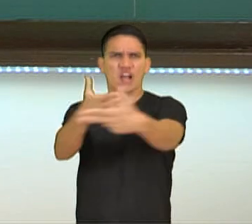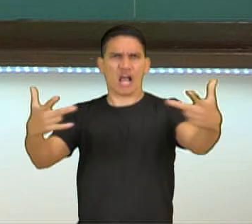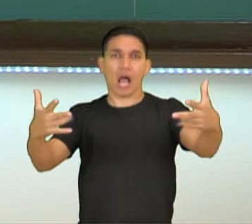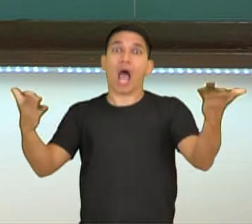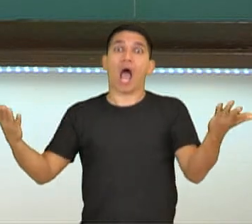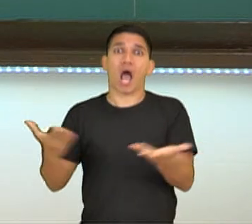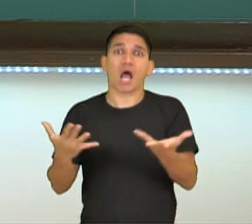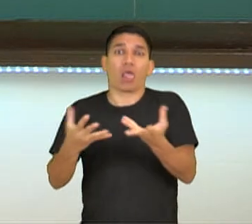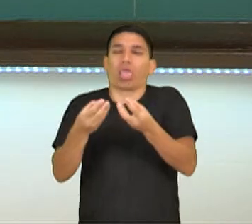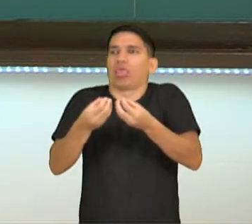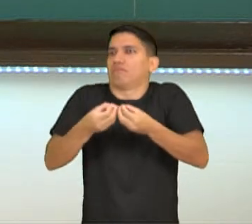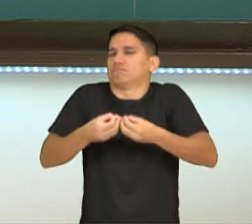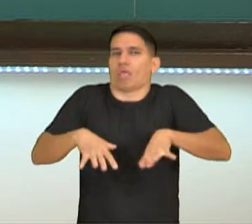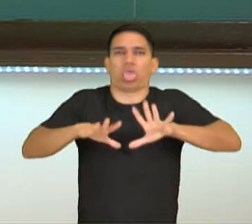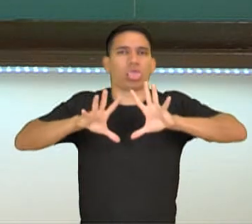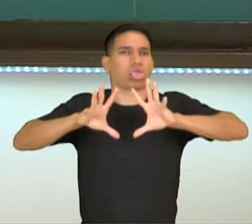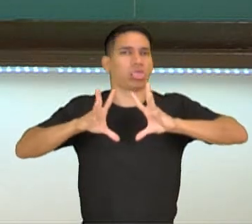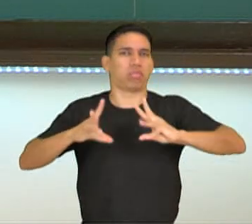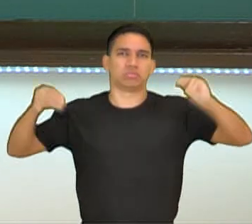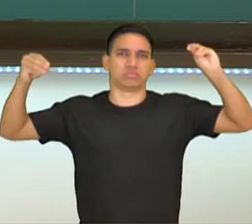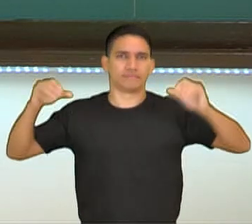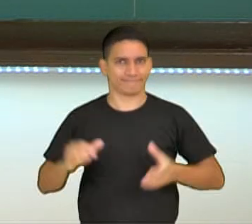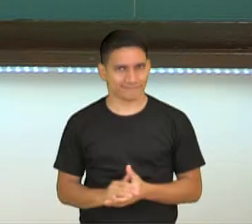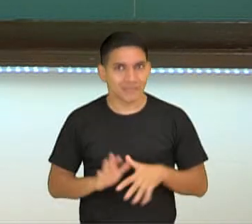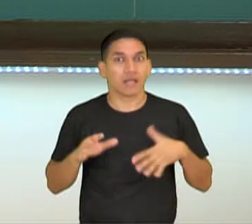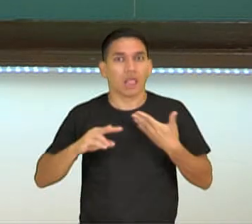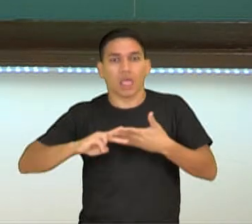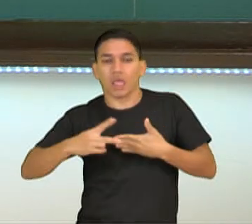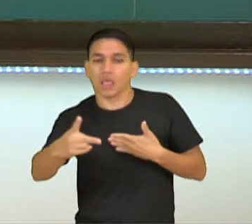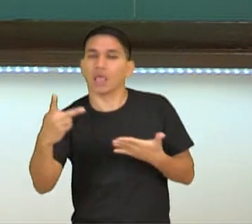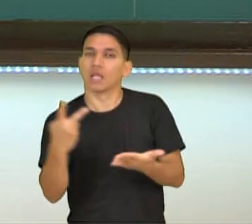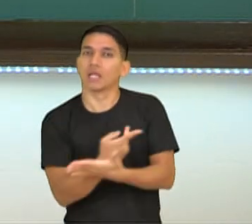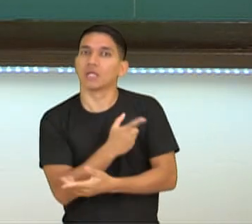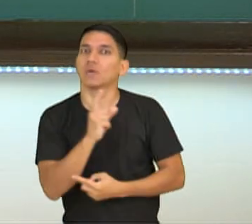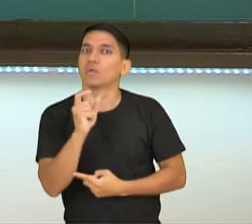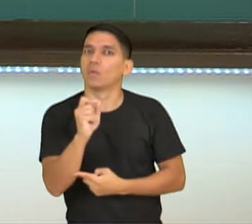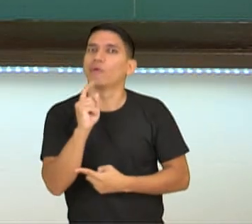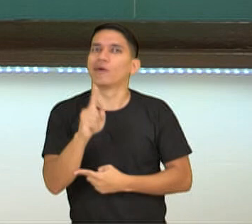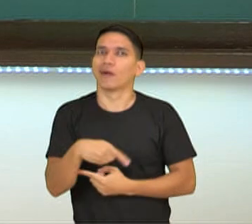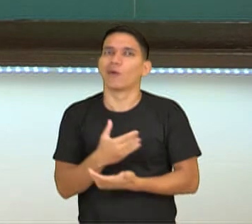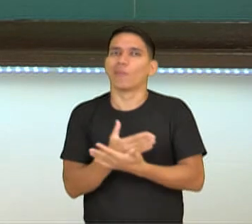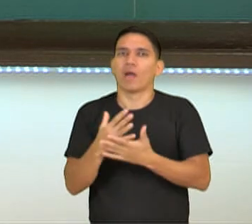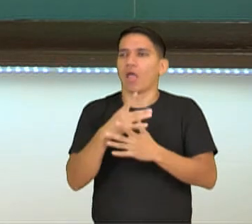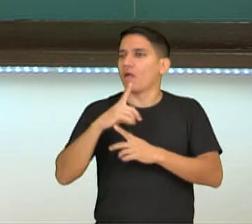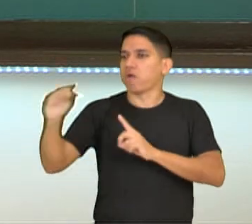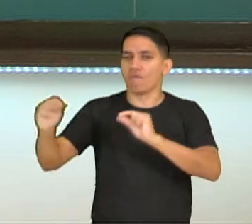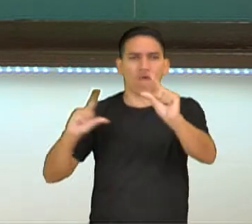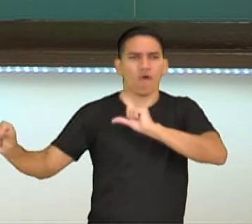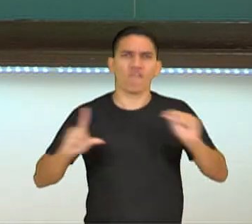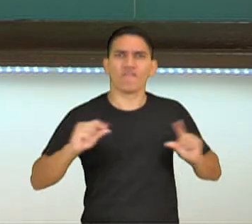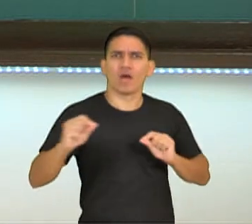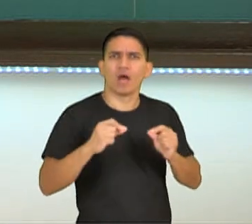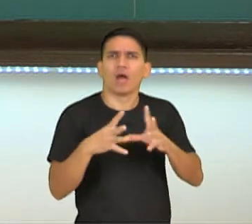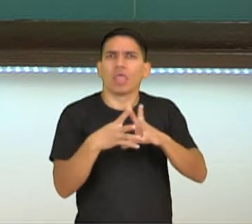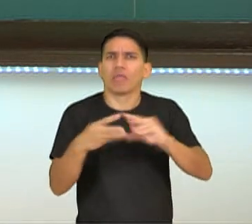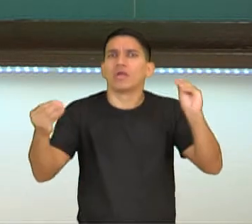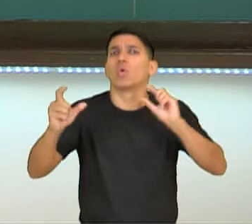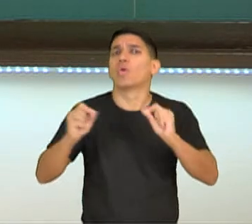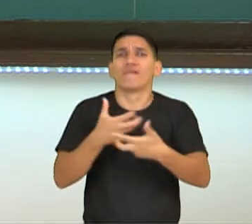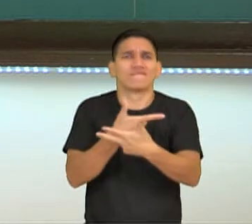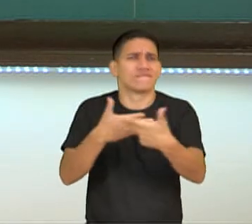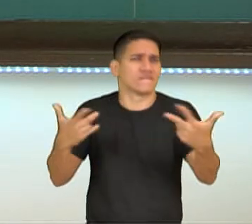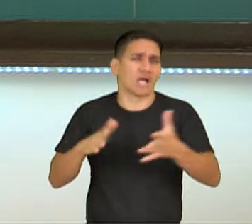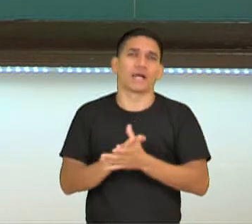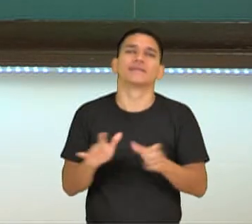Então, isso também acarreta uma certa fuga de várias coisas, e